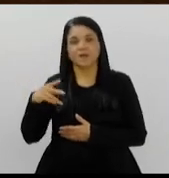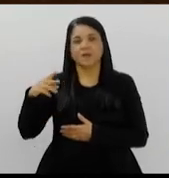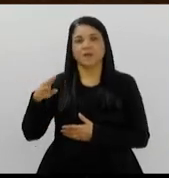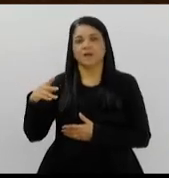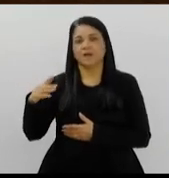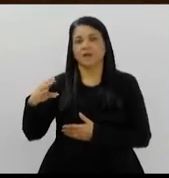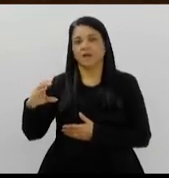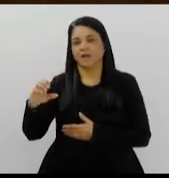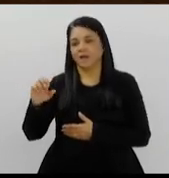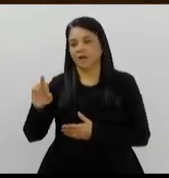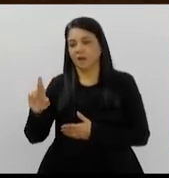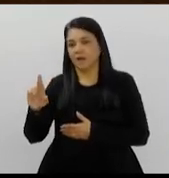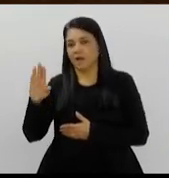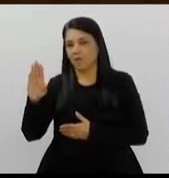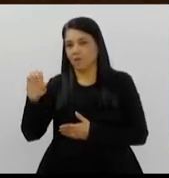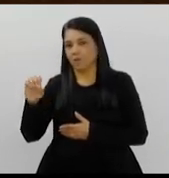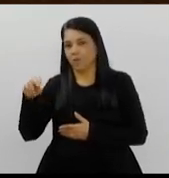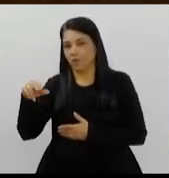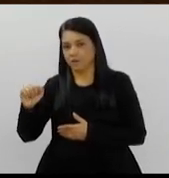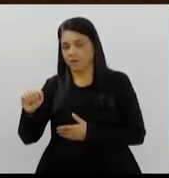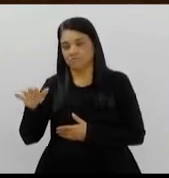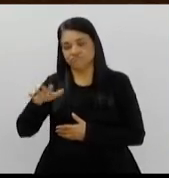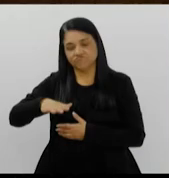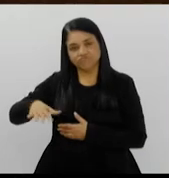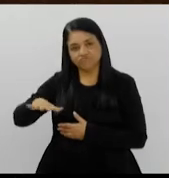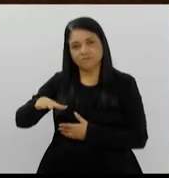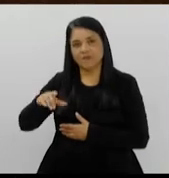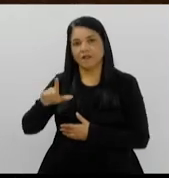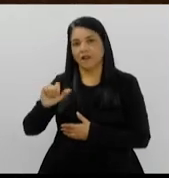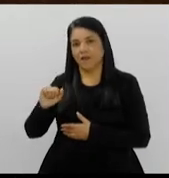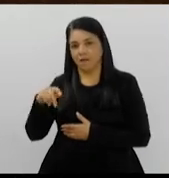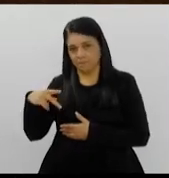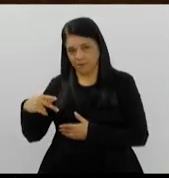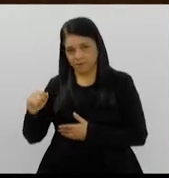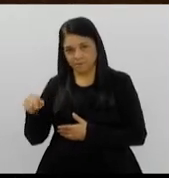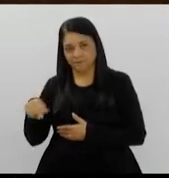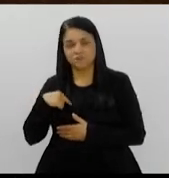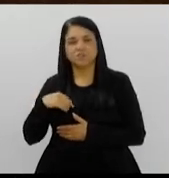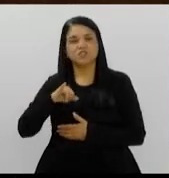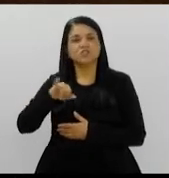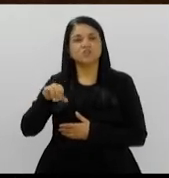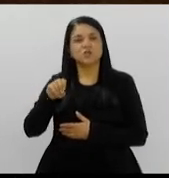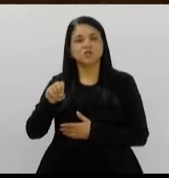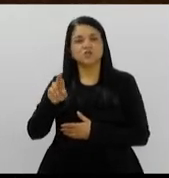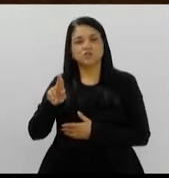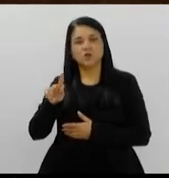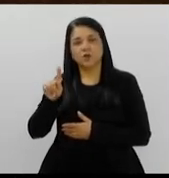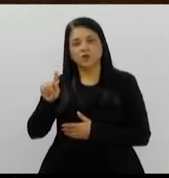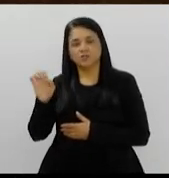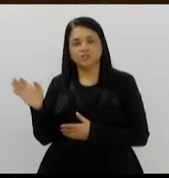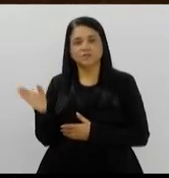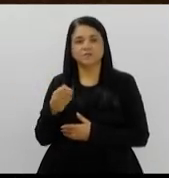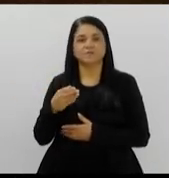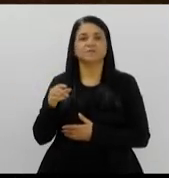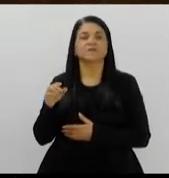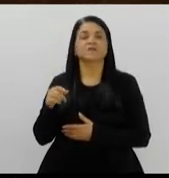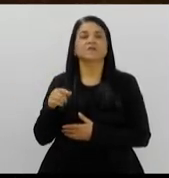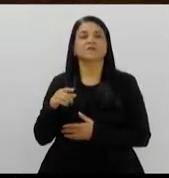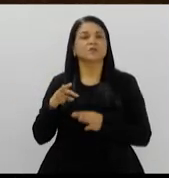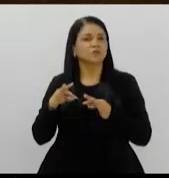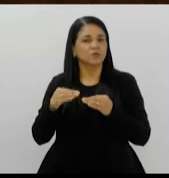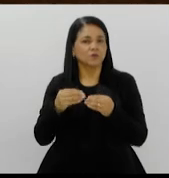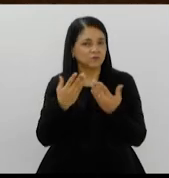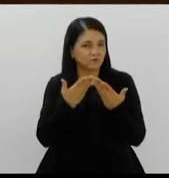dono ali daquela região da Lapa, Jorge, e a todos vocês, ao Denner e Botafogo, a todos vocês,